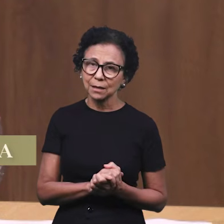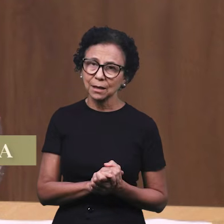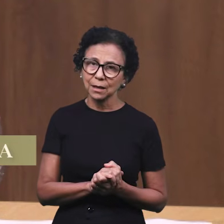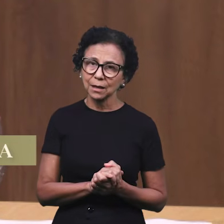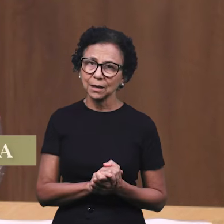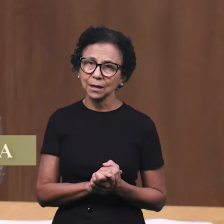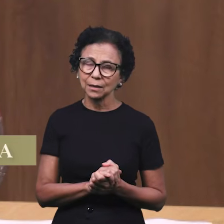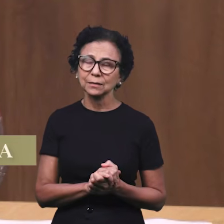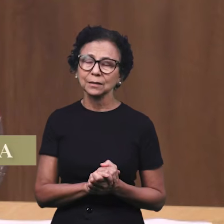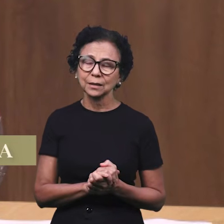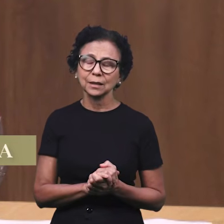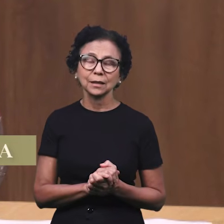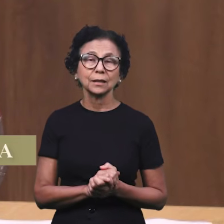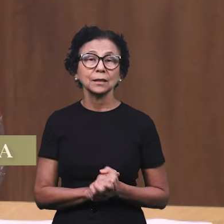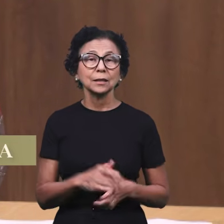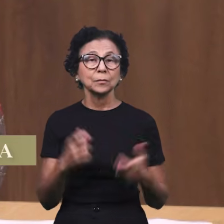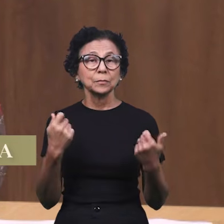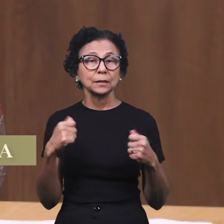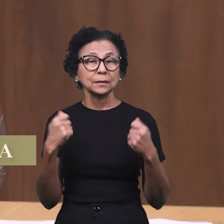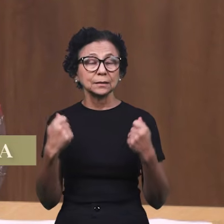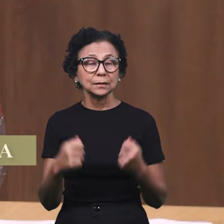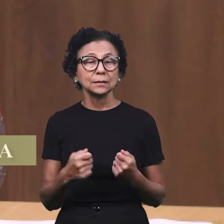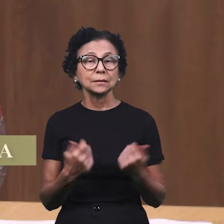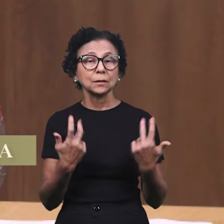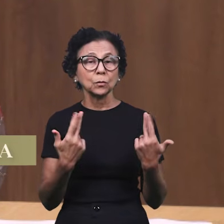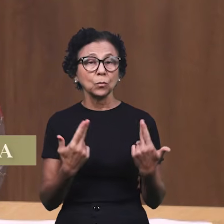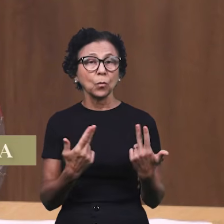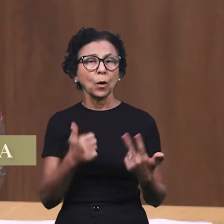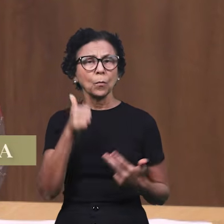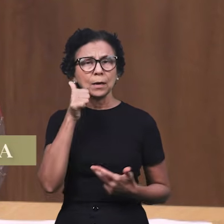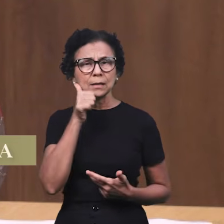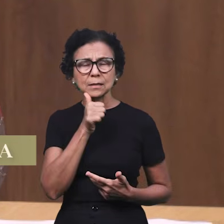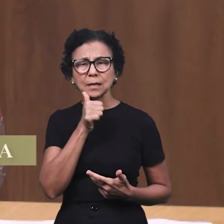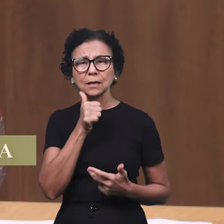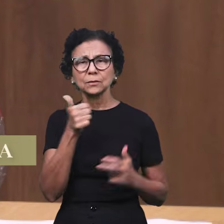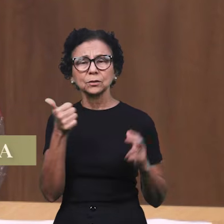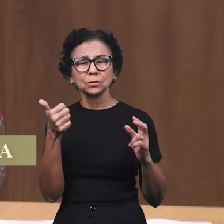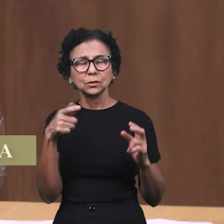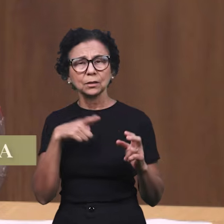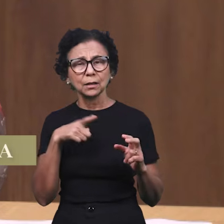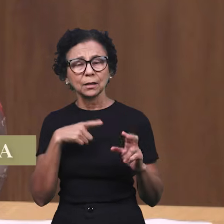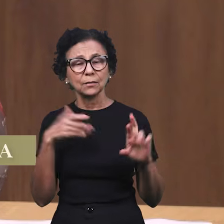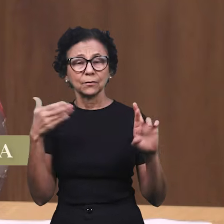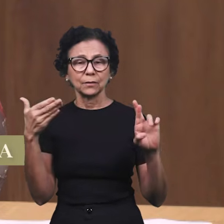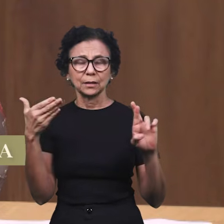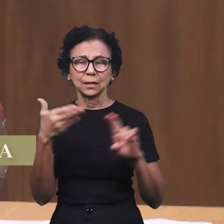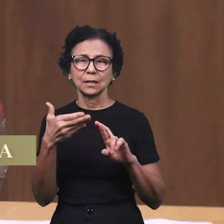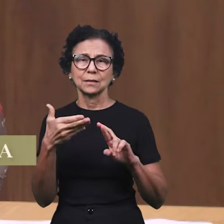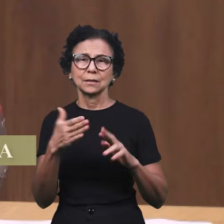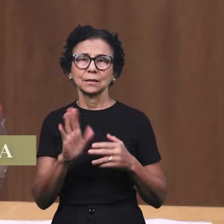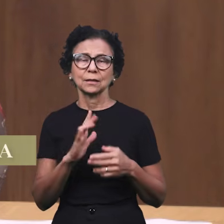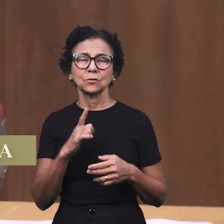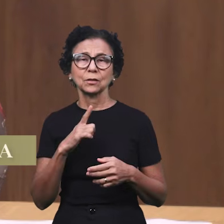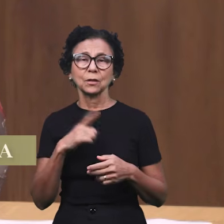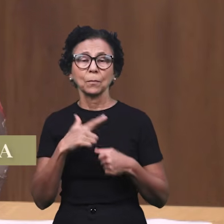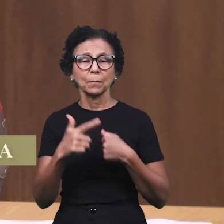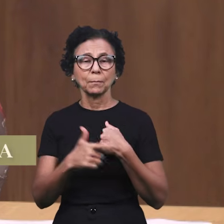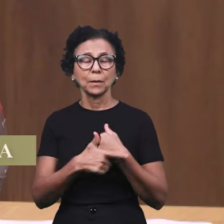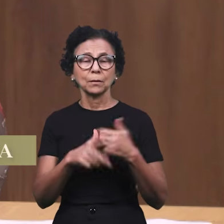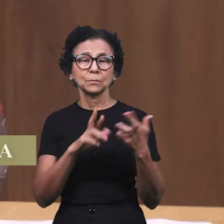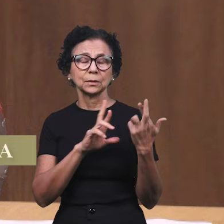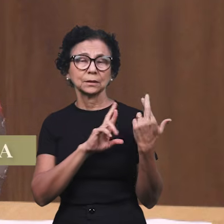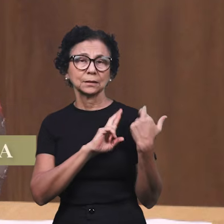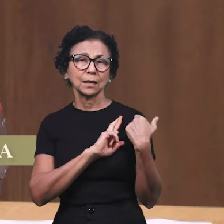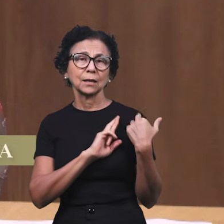essa mulher que busca o Senhor, ela não teme coisa alguma, não é mesmo? Ela ora, então ela